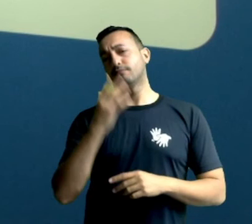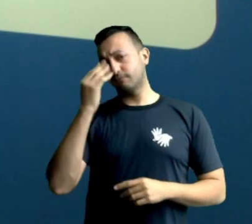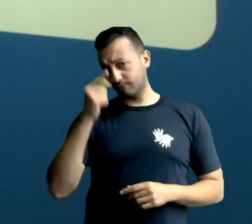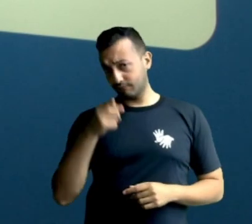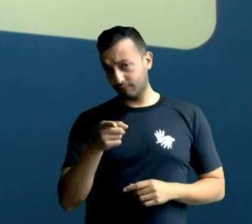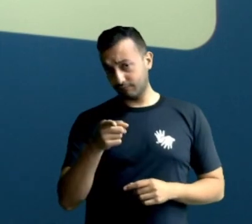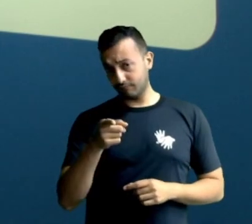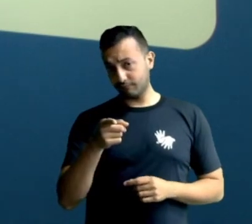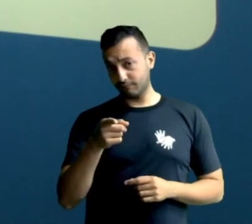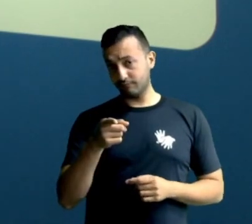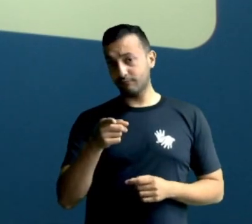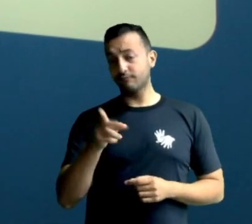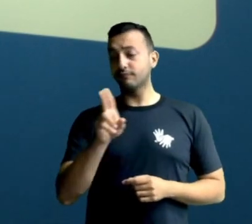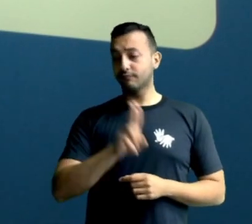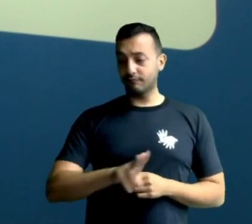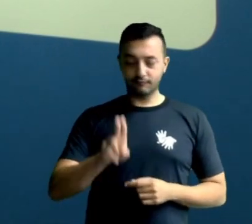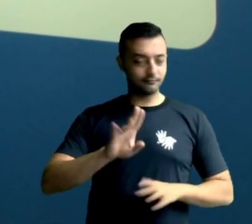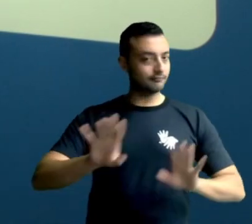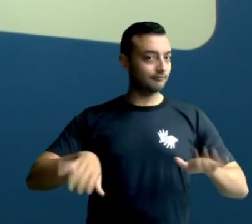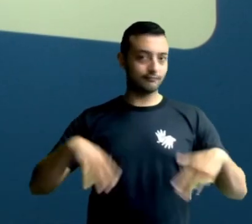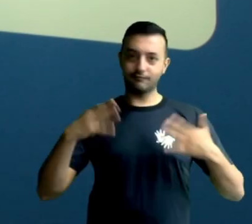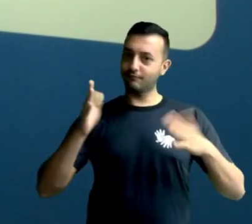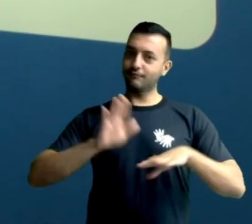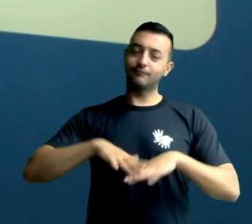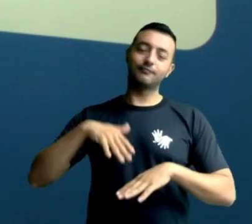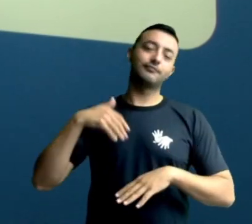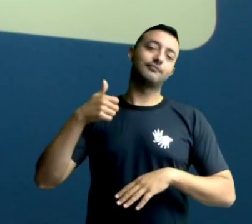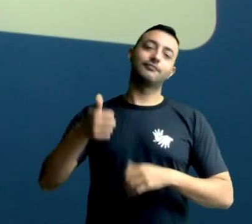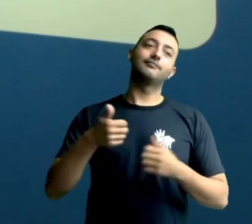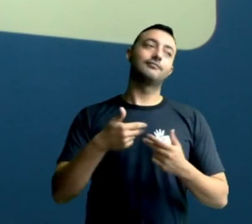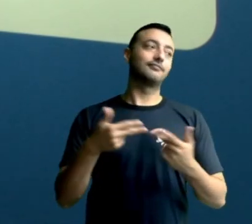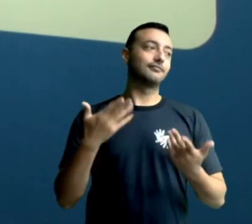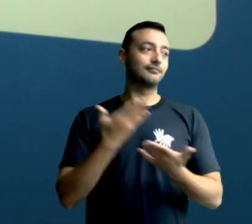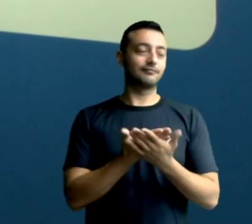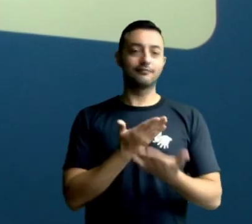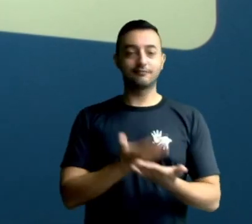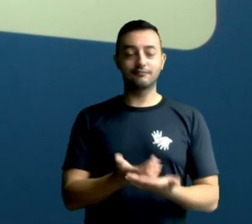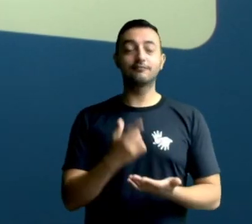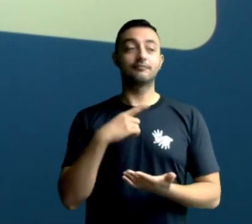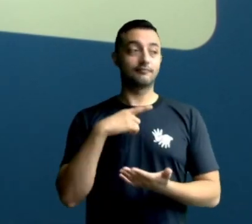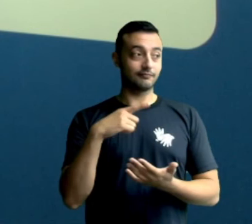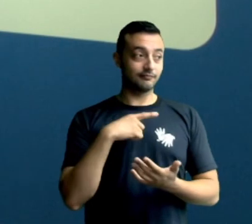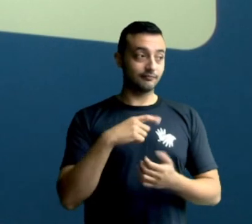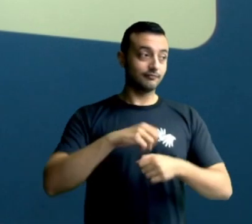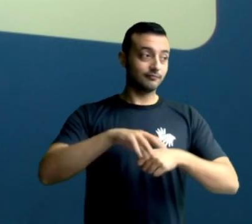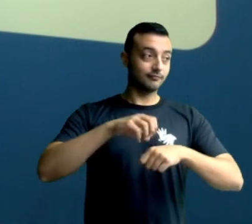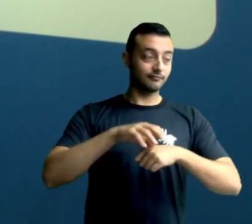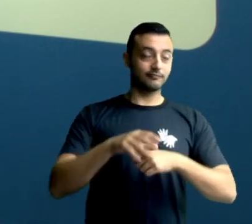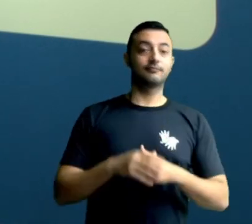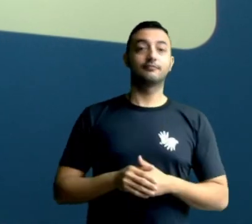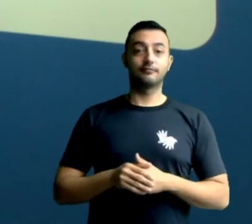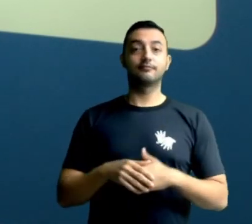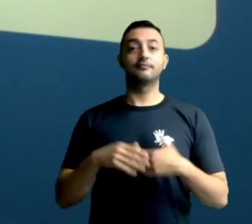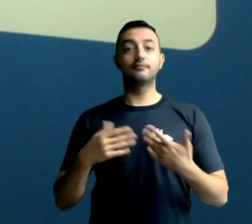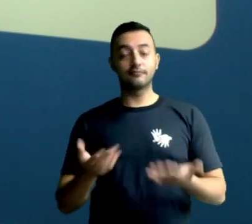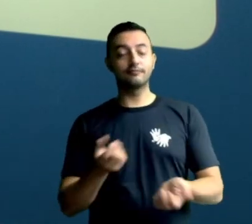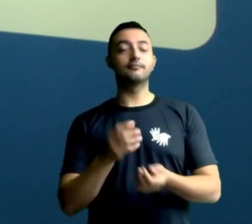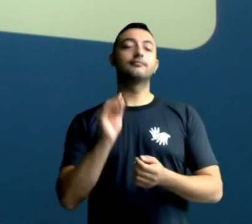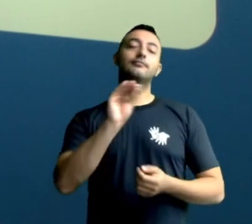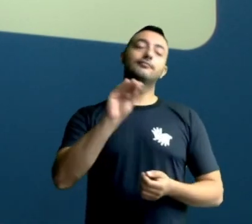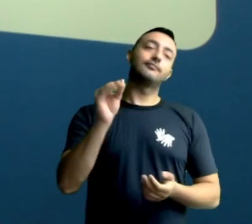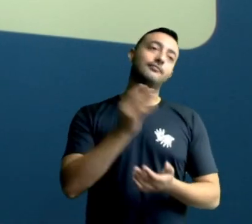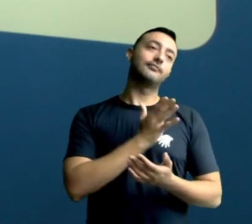né? Usa e abusa da melhor forma possível dessas aulas que estamos passando para vocês. Então, um grande